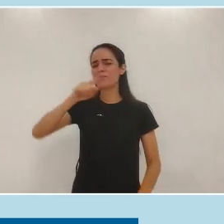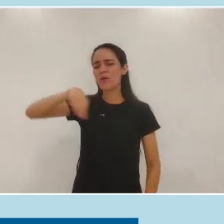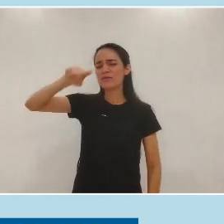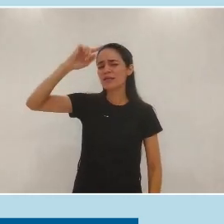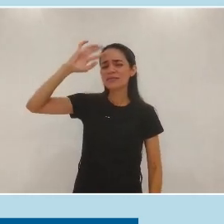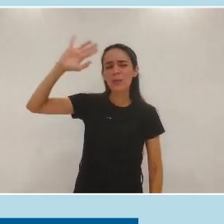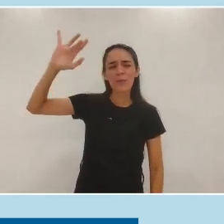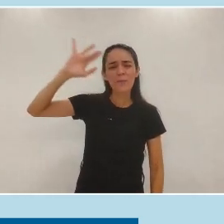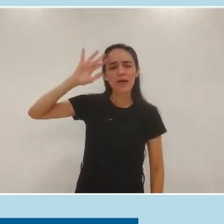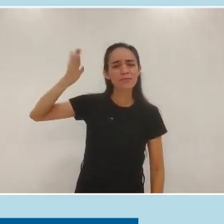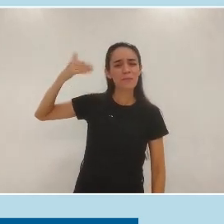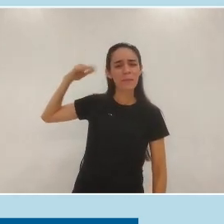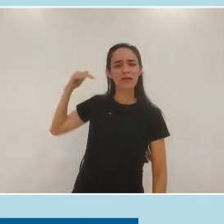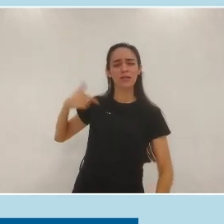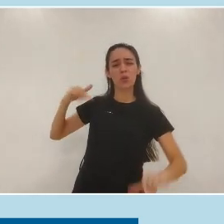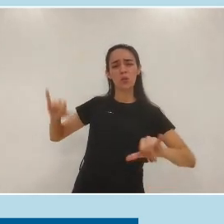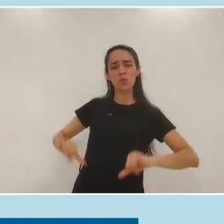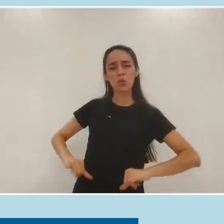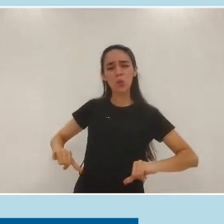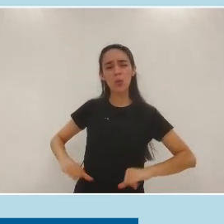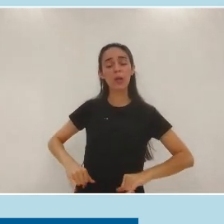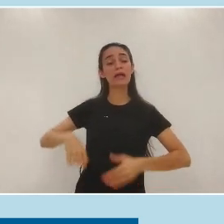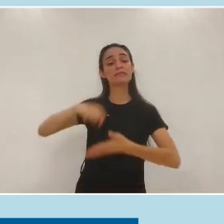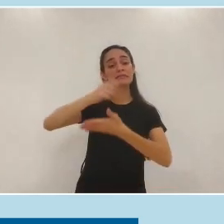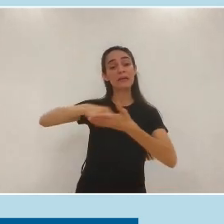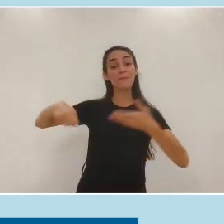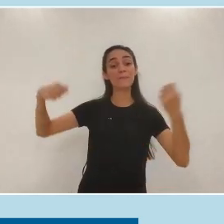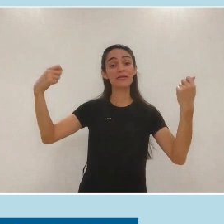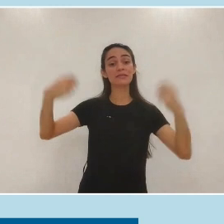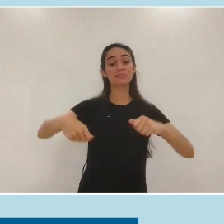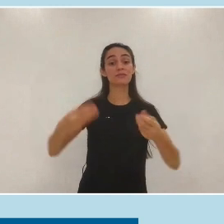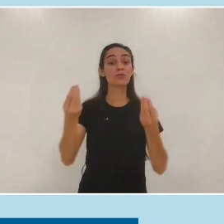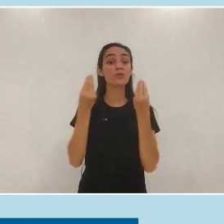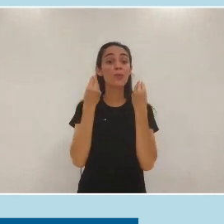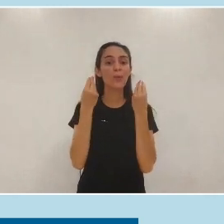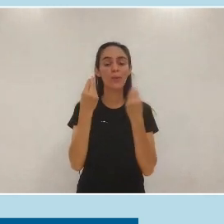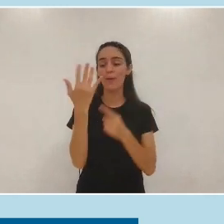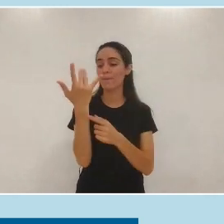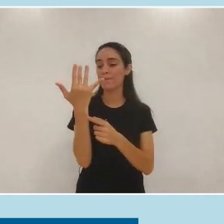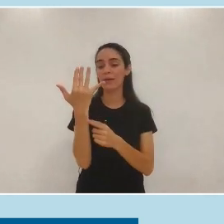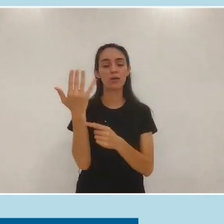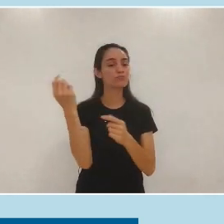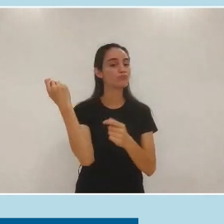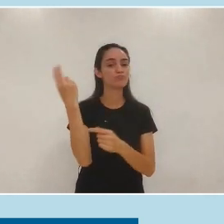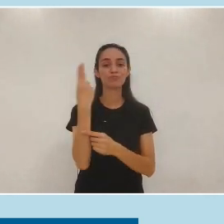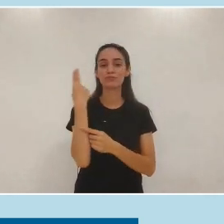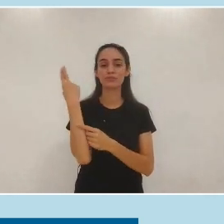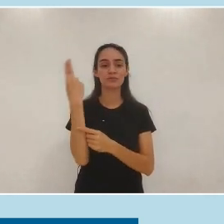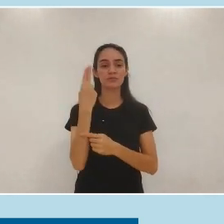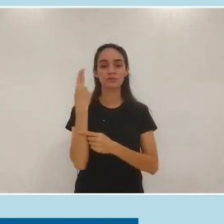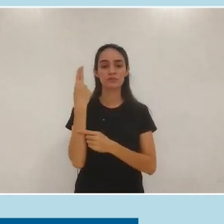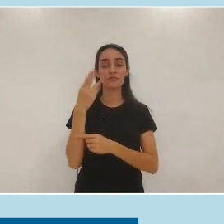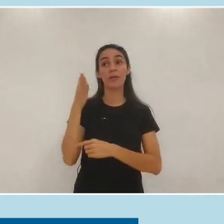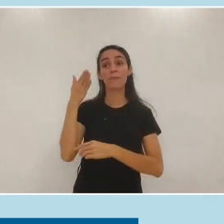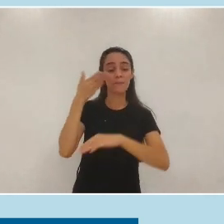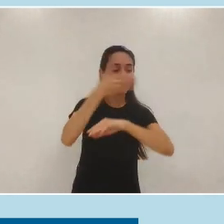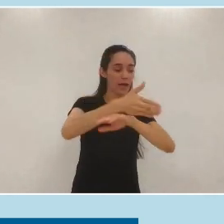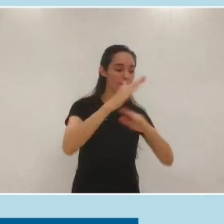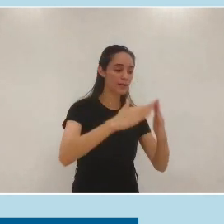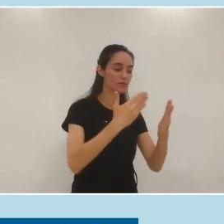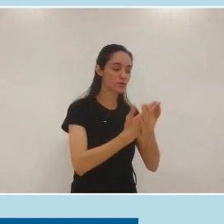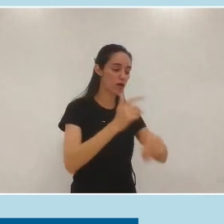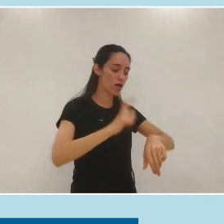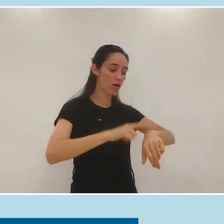tinha que escrever. Imagina você não ter sustentação nos seus dedos e você ter que entrar no colégio às 7 horas da